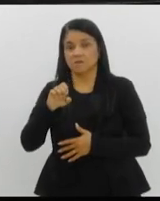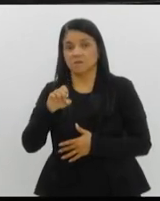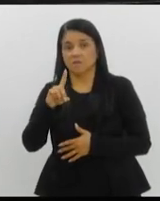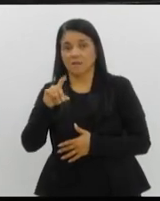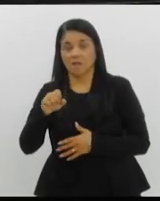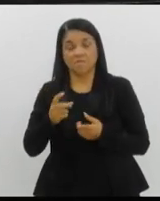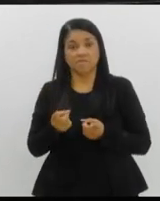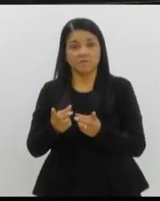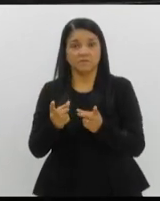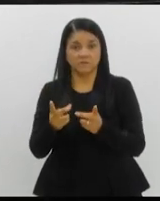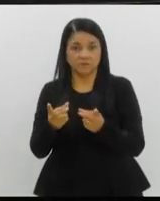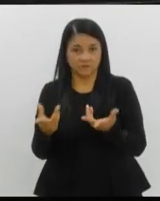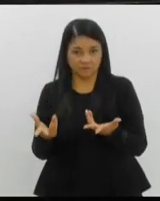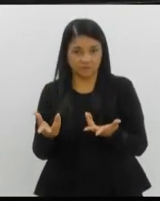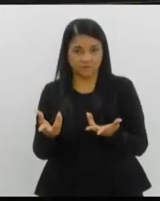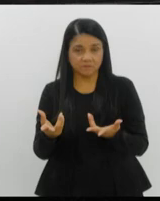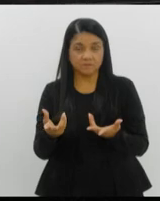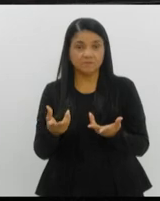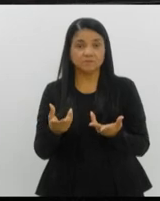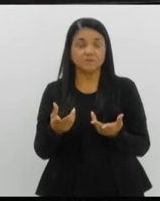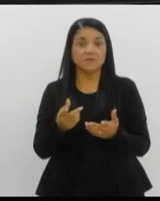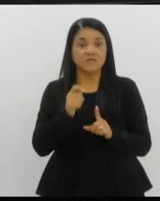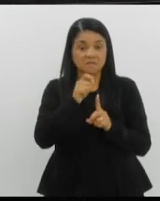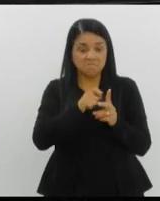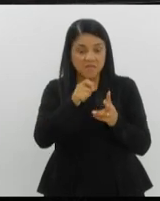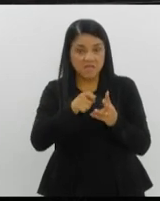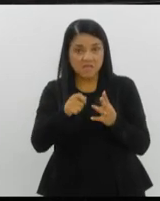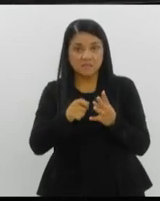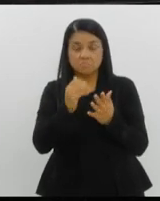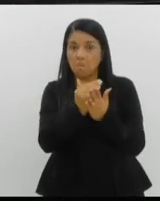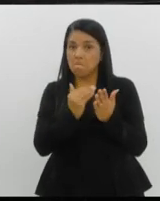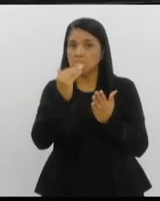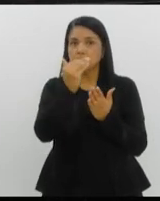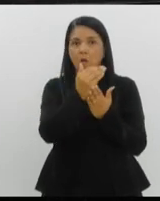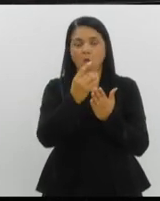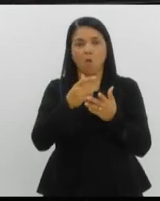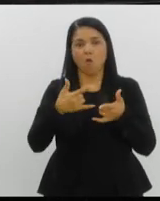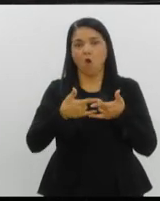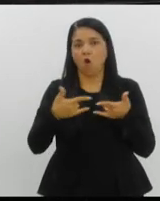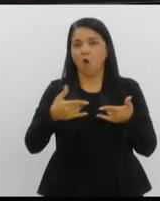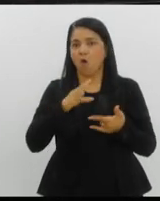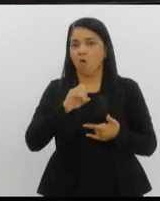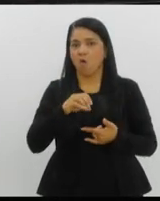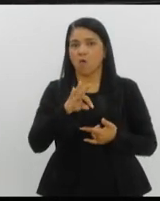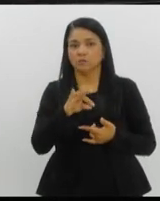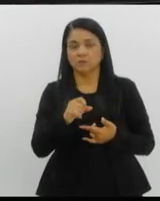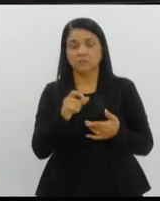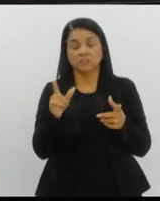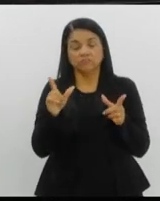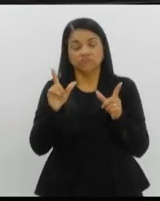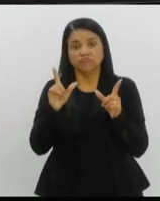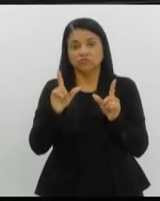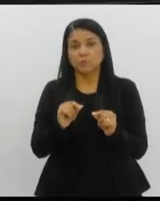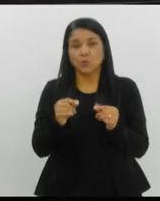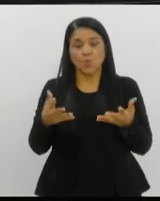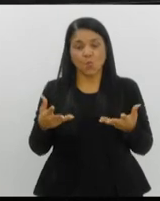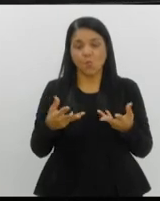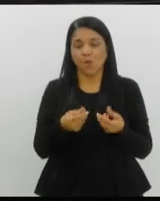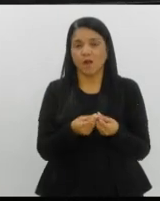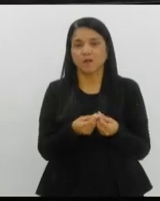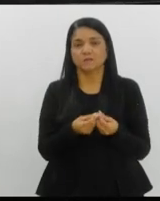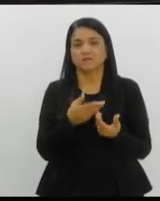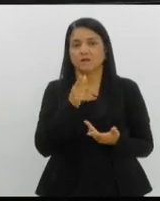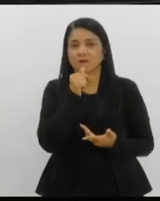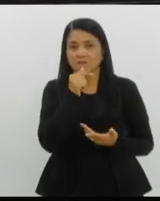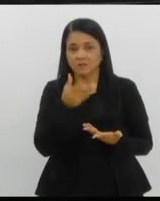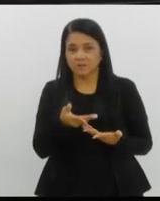privatizada. Isso só em poucos meses aumentou o valor das contas e diminuiu a qualidade da água. Ou seja, a privatização